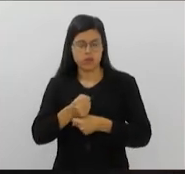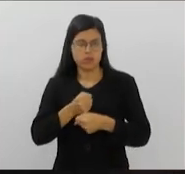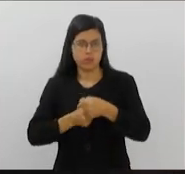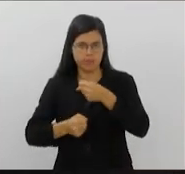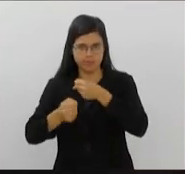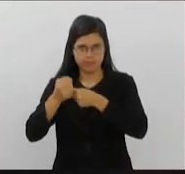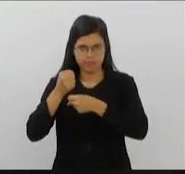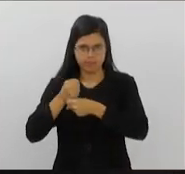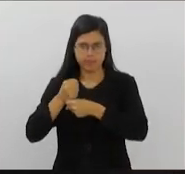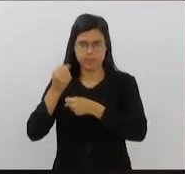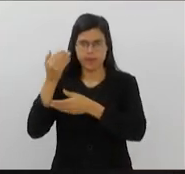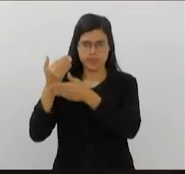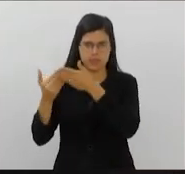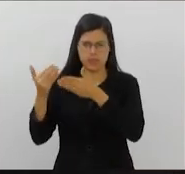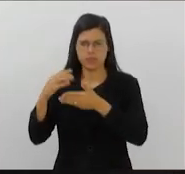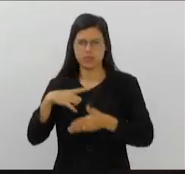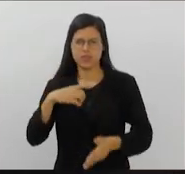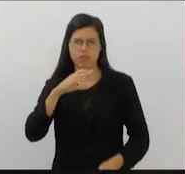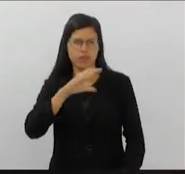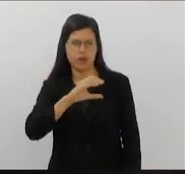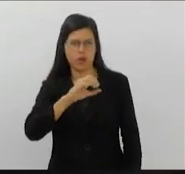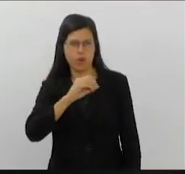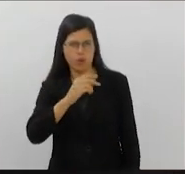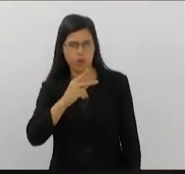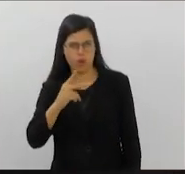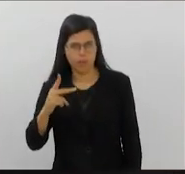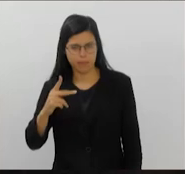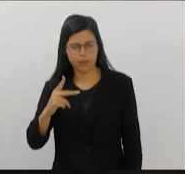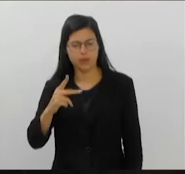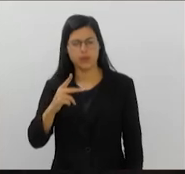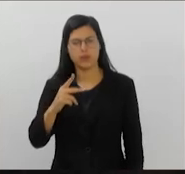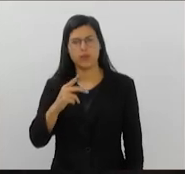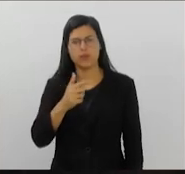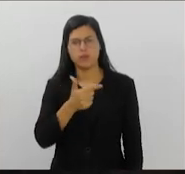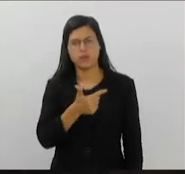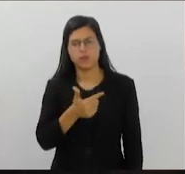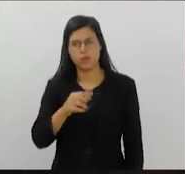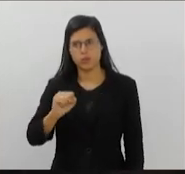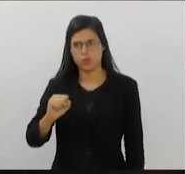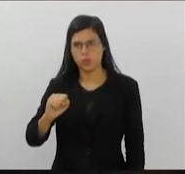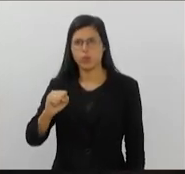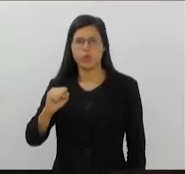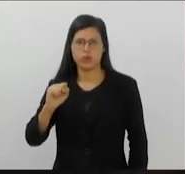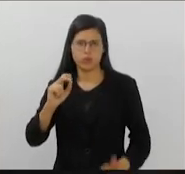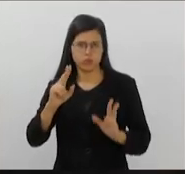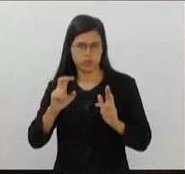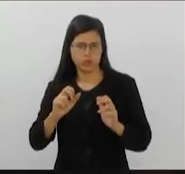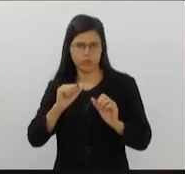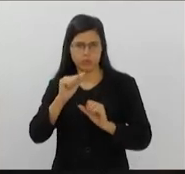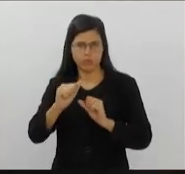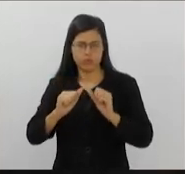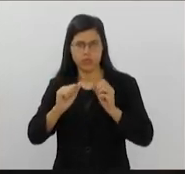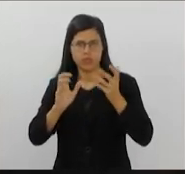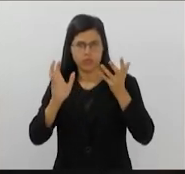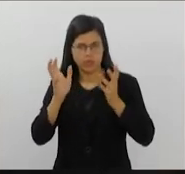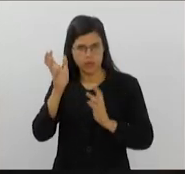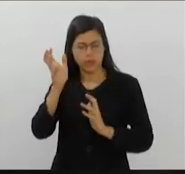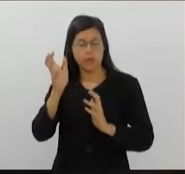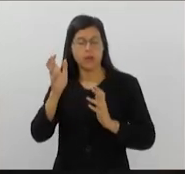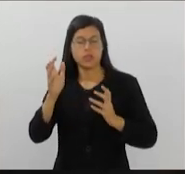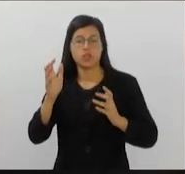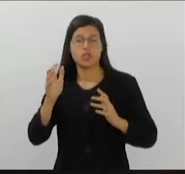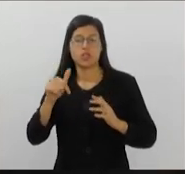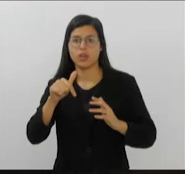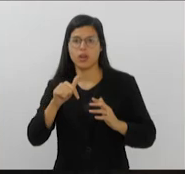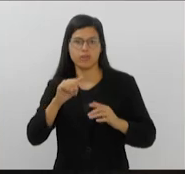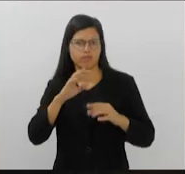a COP28, que foi a Conferência Mundial das Mudanças Climáticas, onde praticamente todos os